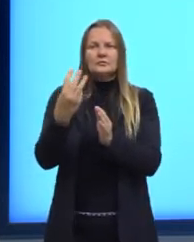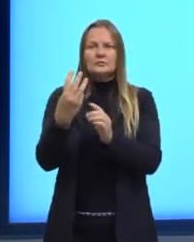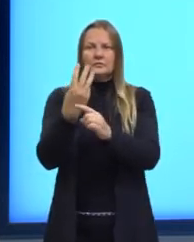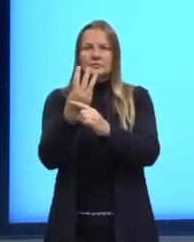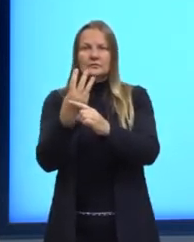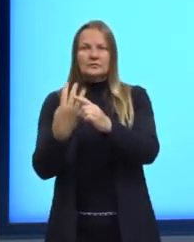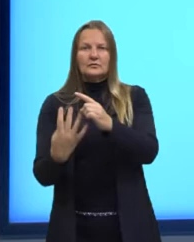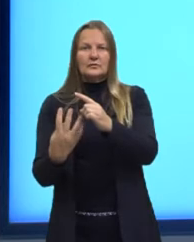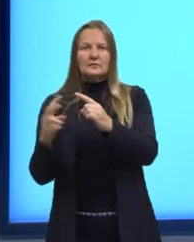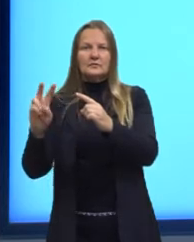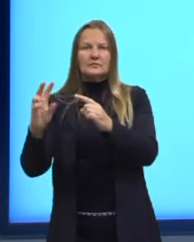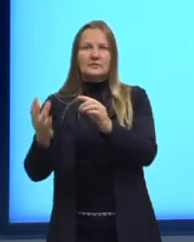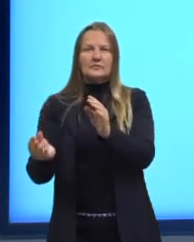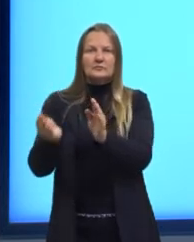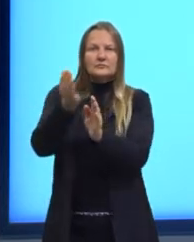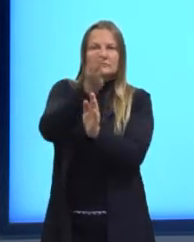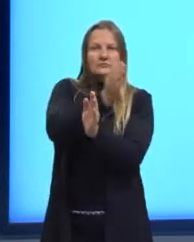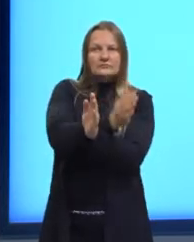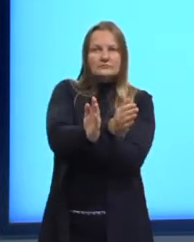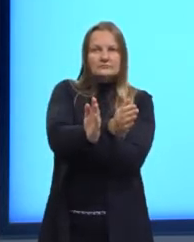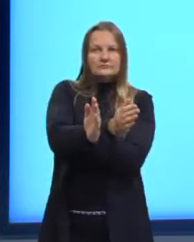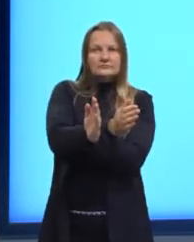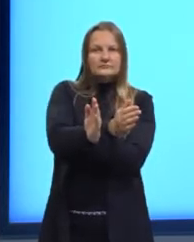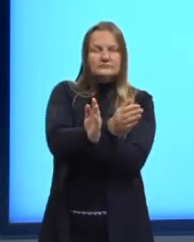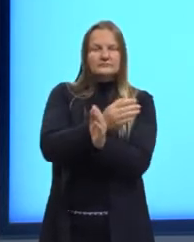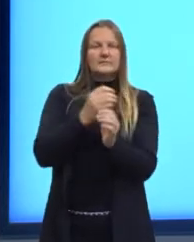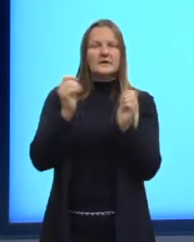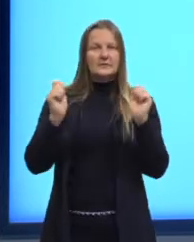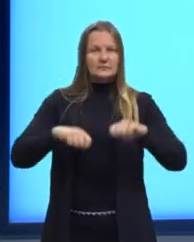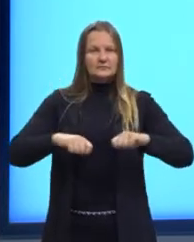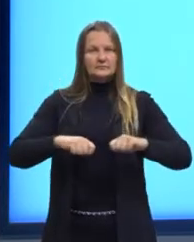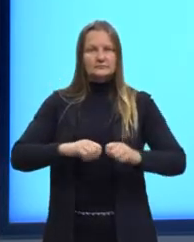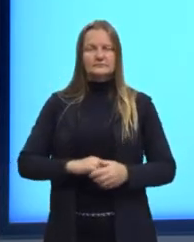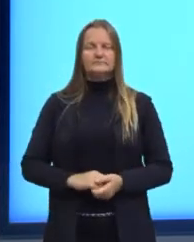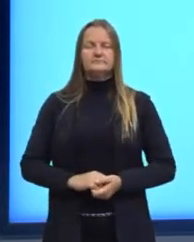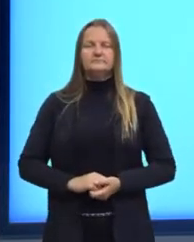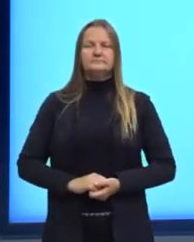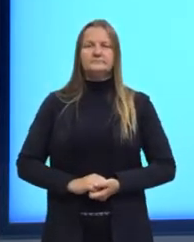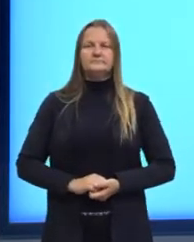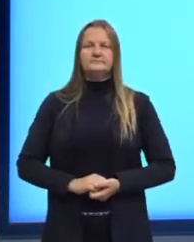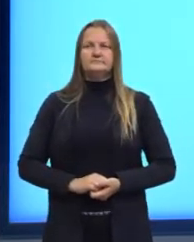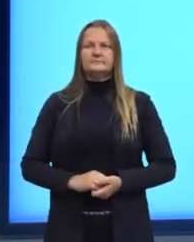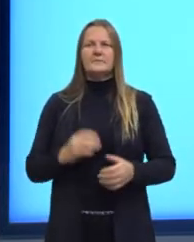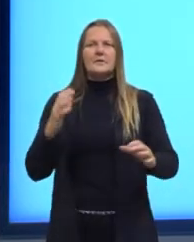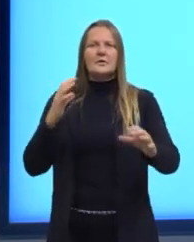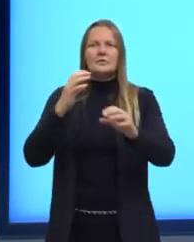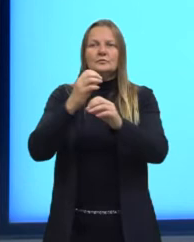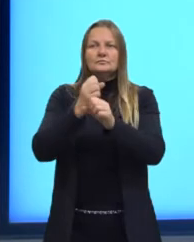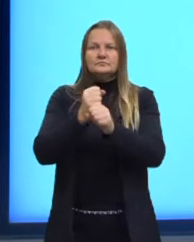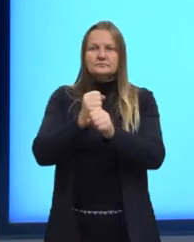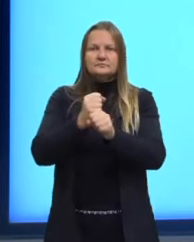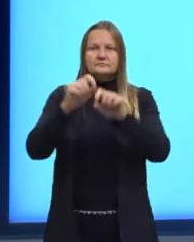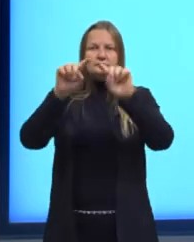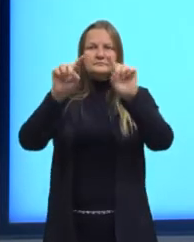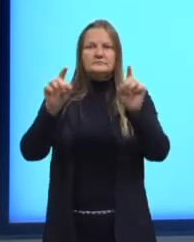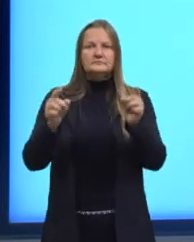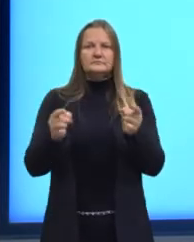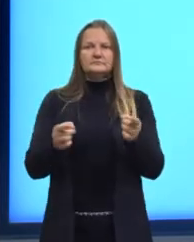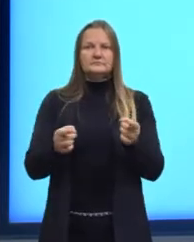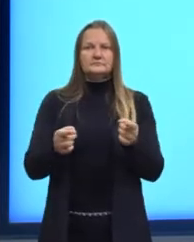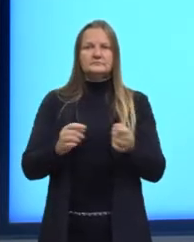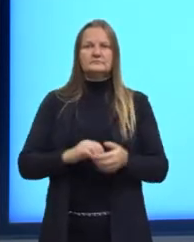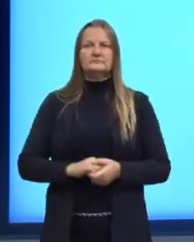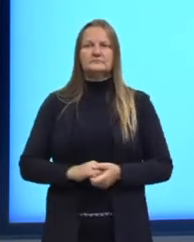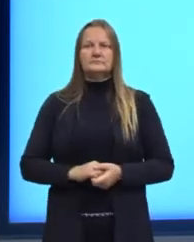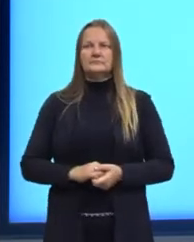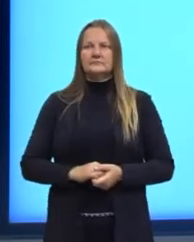quartos de ver lá para o primeiro lado da Igualdade então sou meio que tava entre parênteses no segundo lado